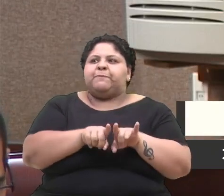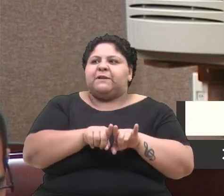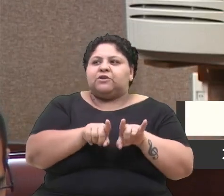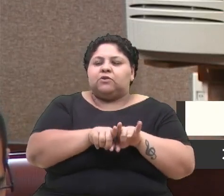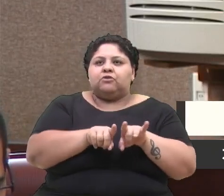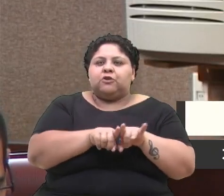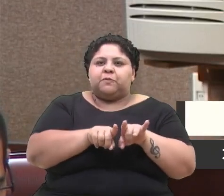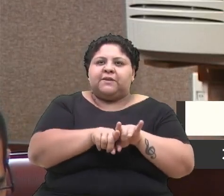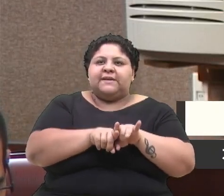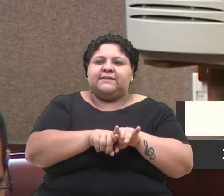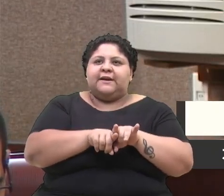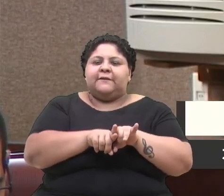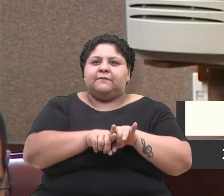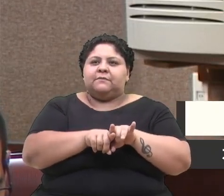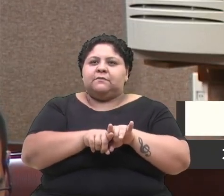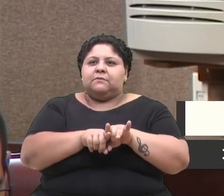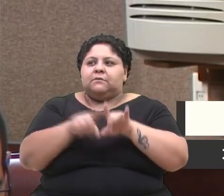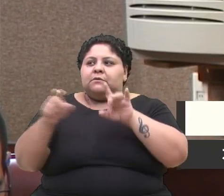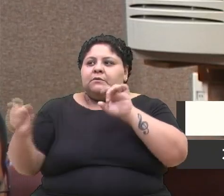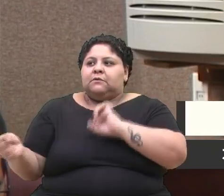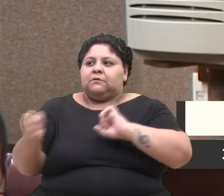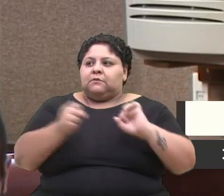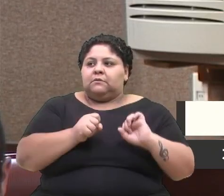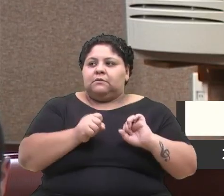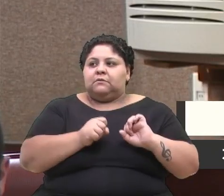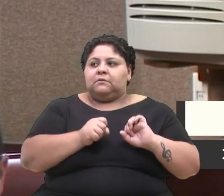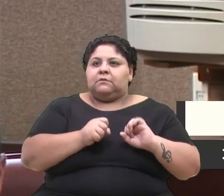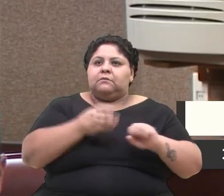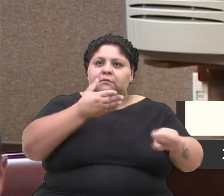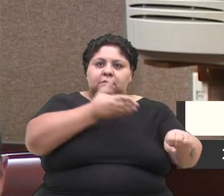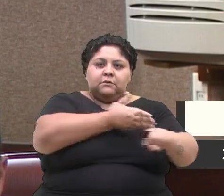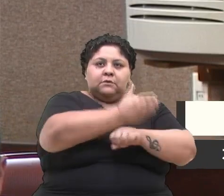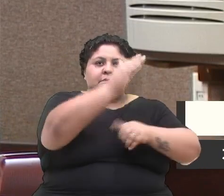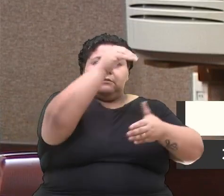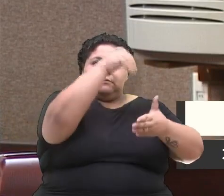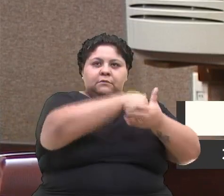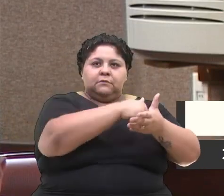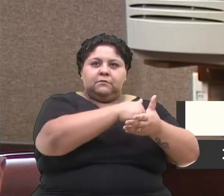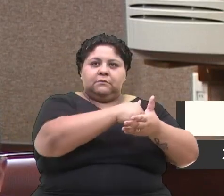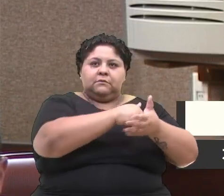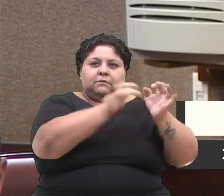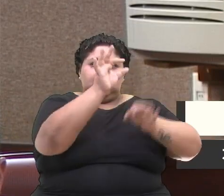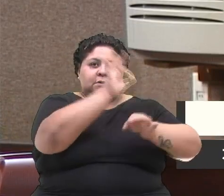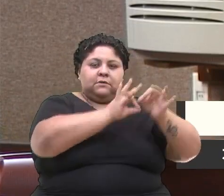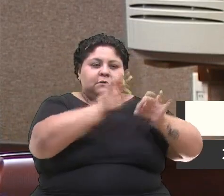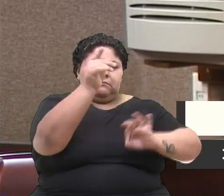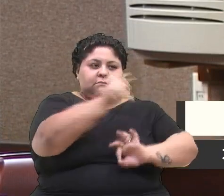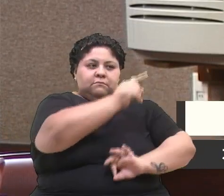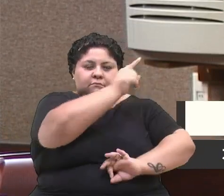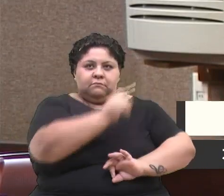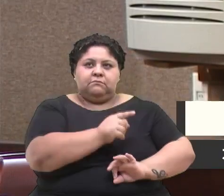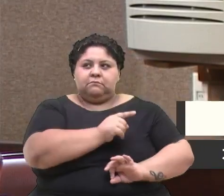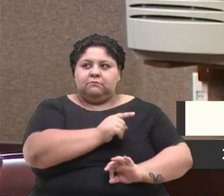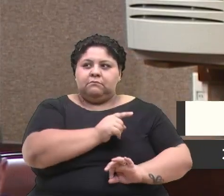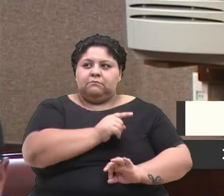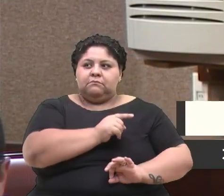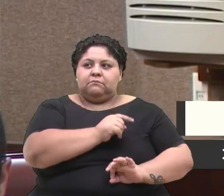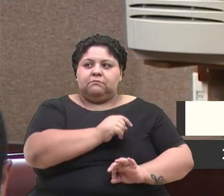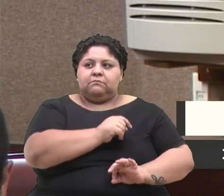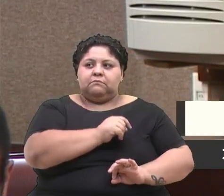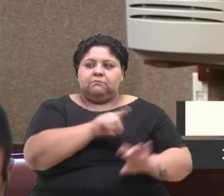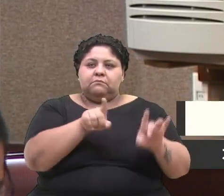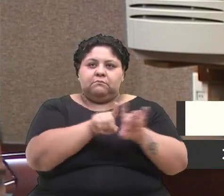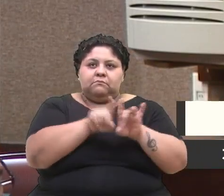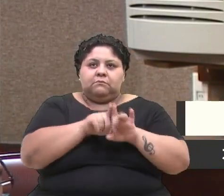Portanto, voto favorável ao veto, pela manutenção do veto, em função de